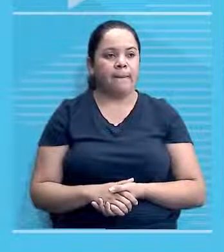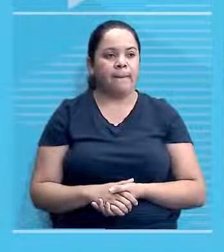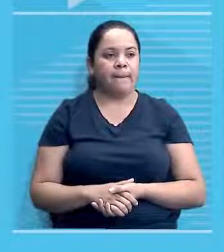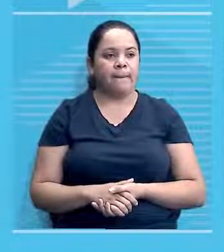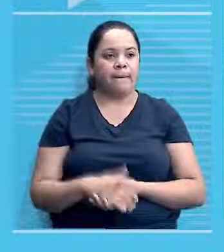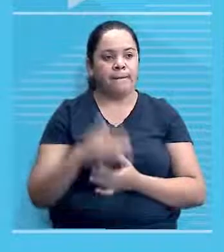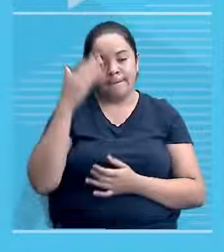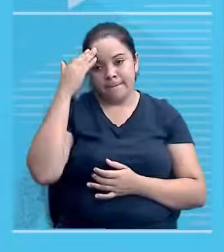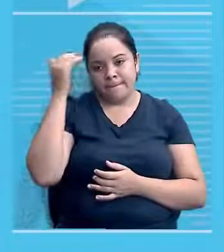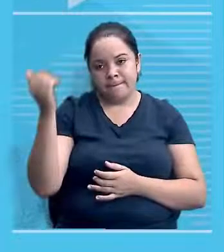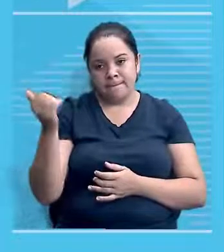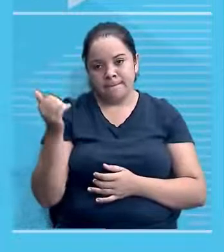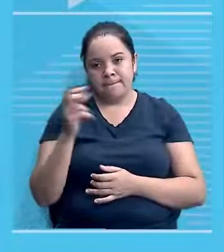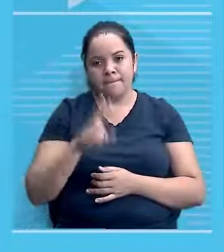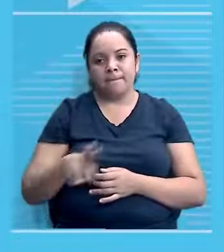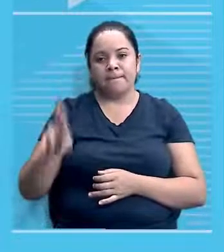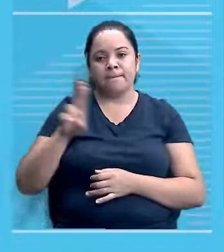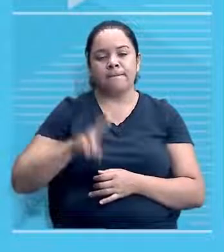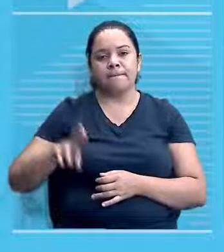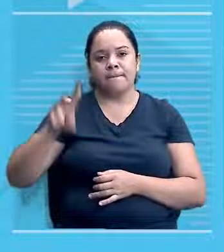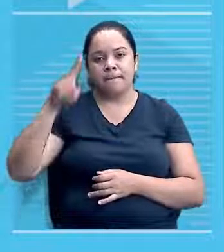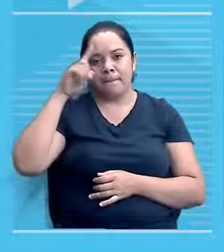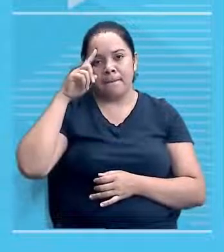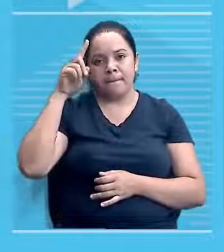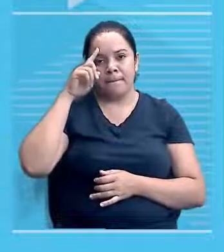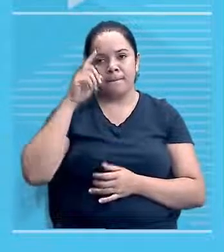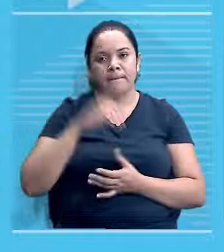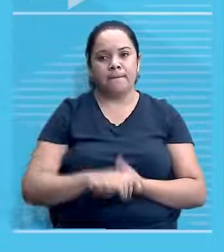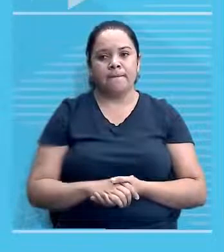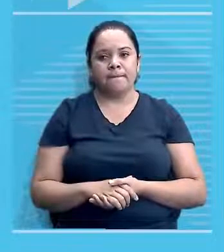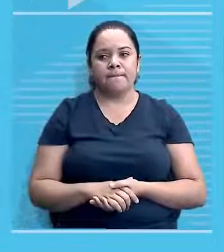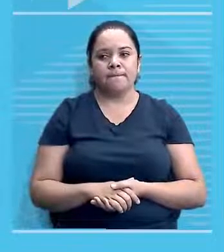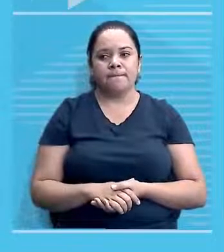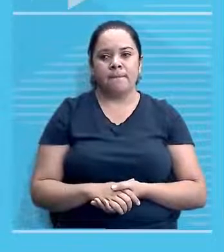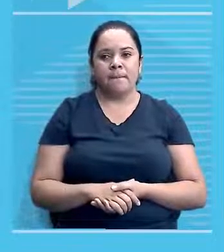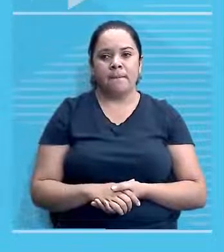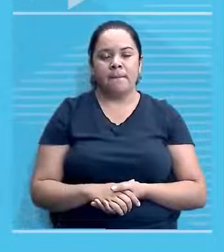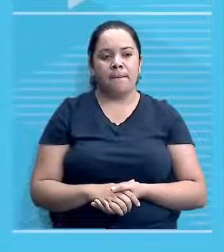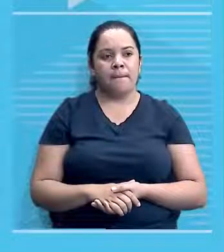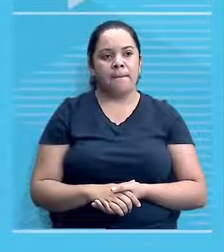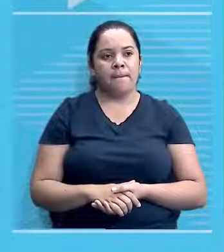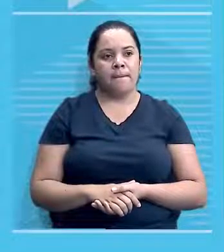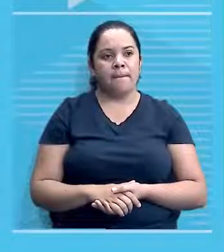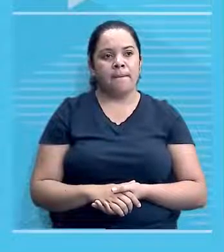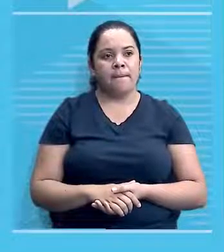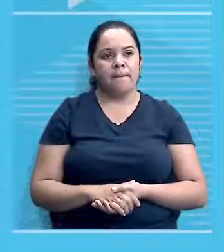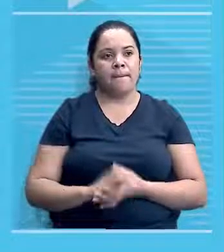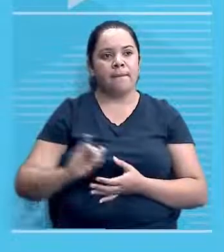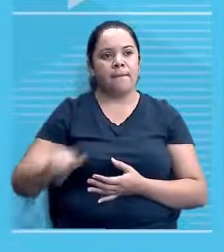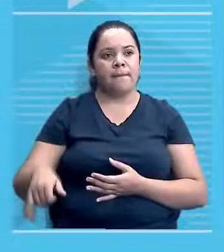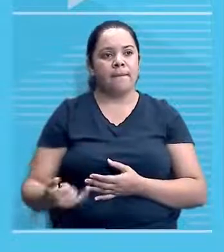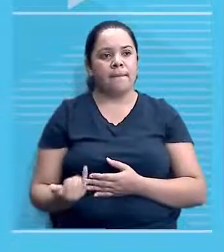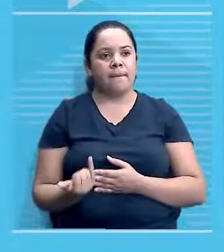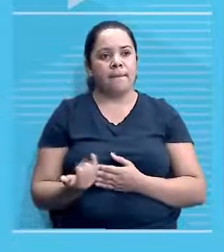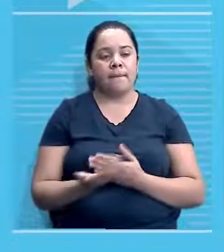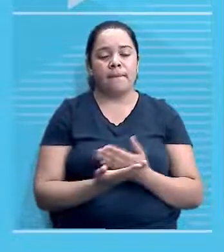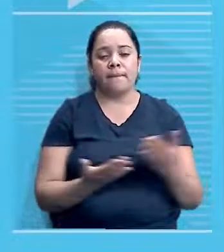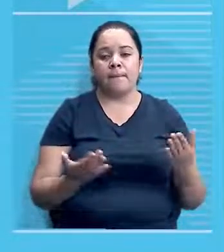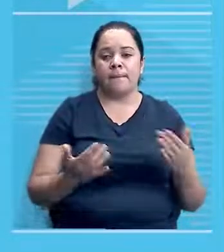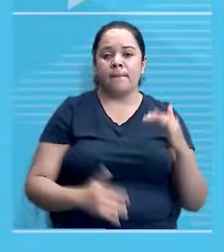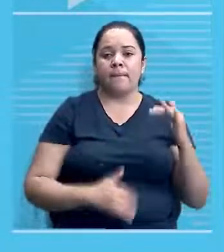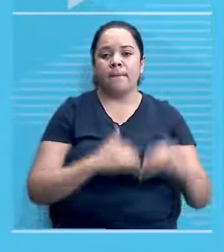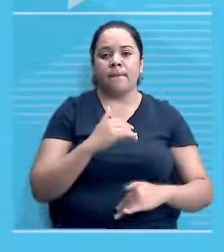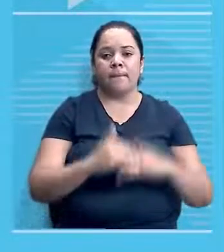saber ocupar o seu dia com o que é de proveito para você evoluir no